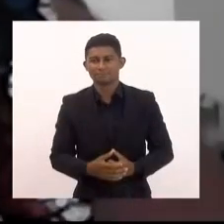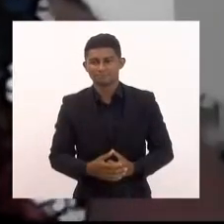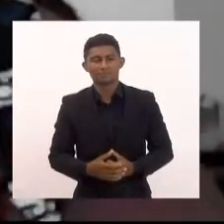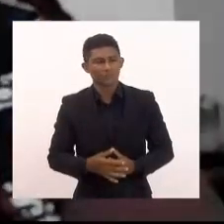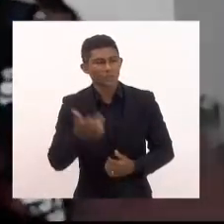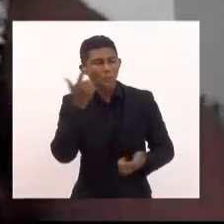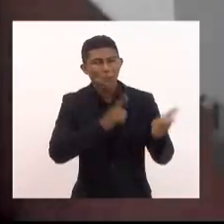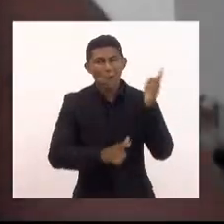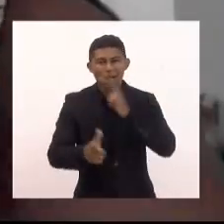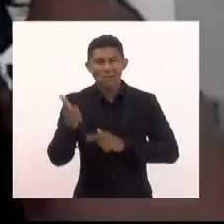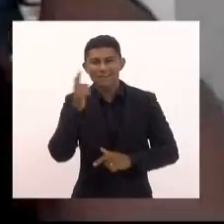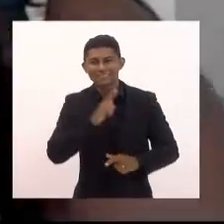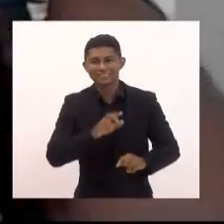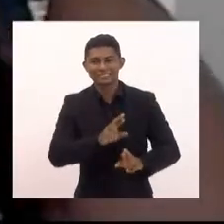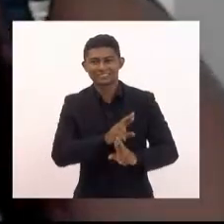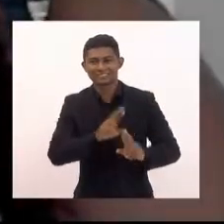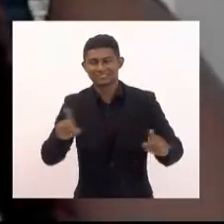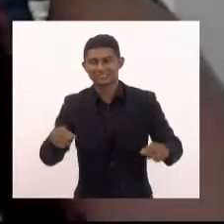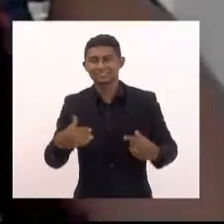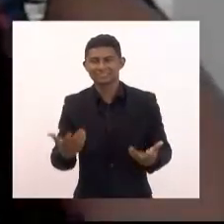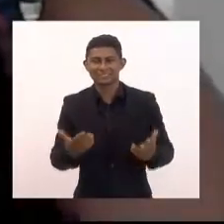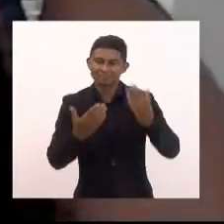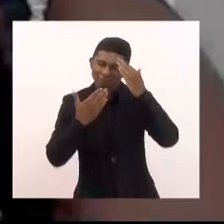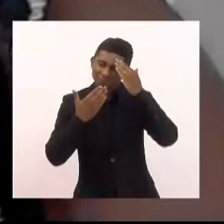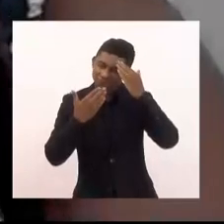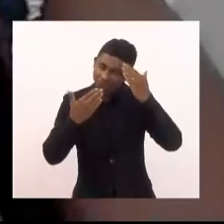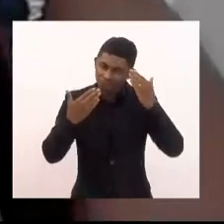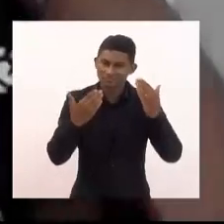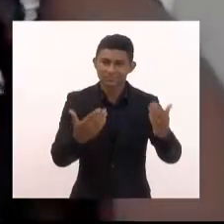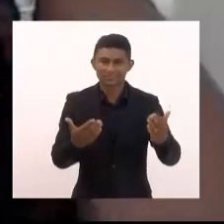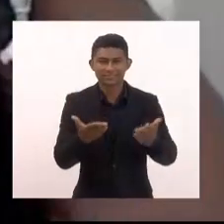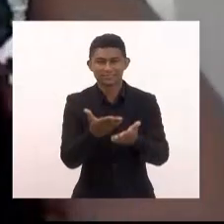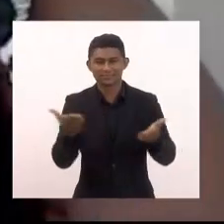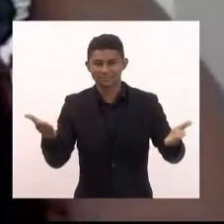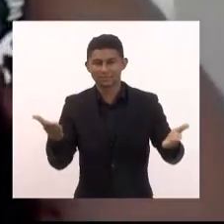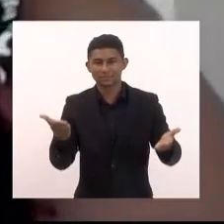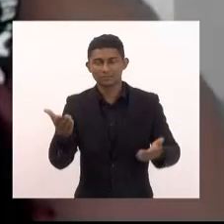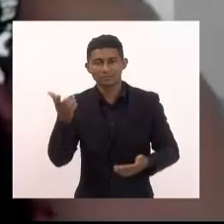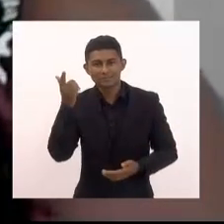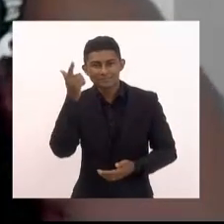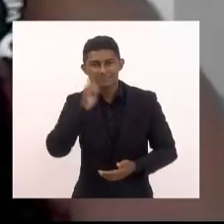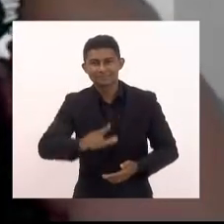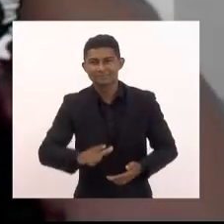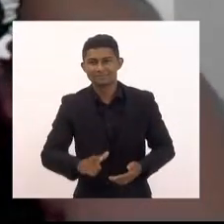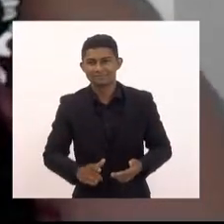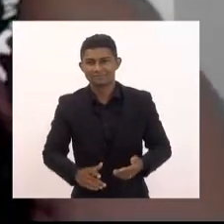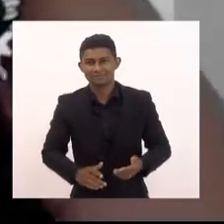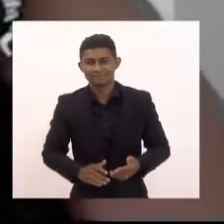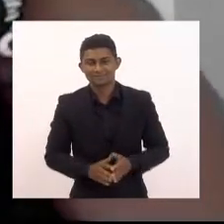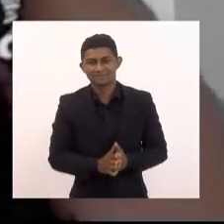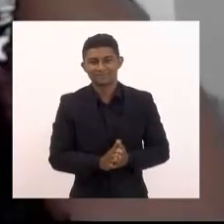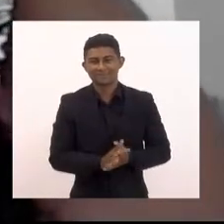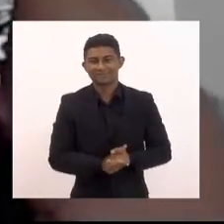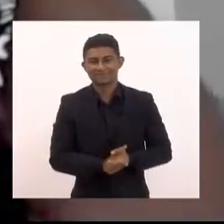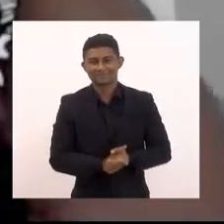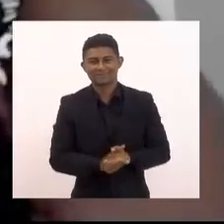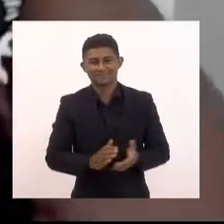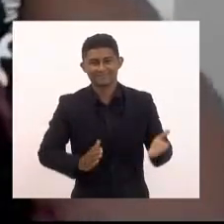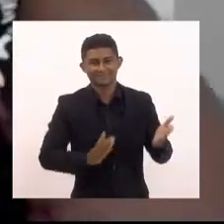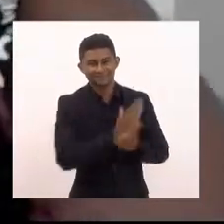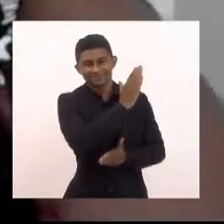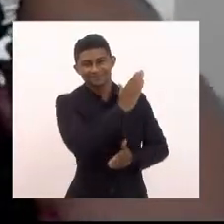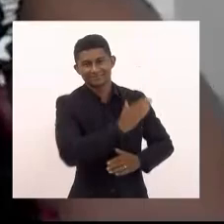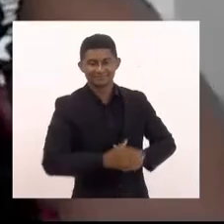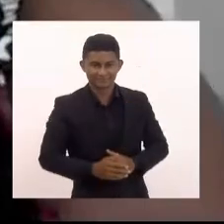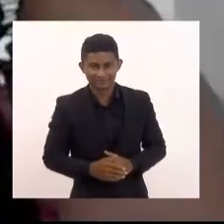diferença. Então, só agradecer aos nossos pares pela aprovação desse prêmio destinado ao ator